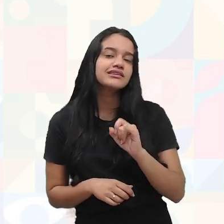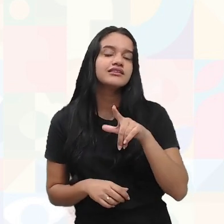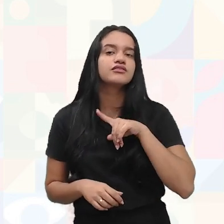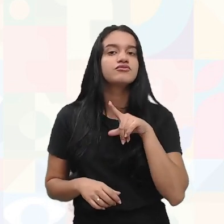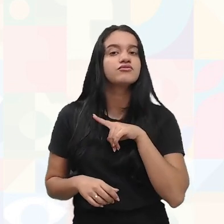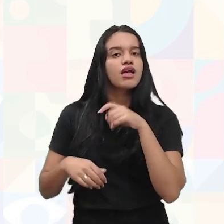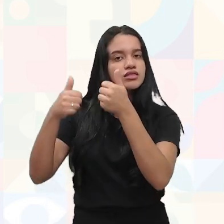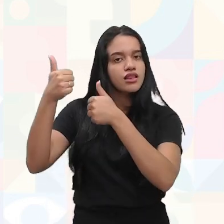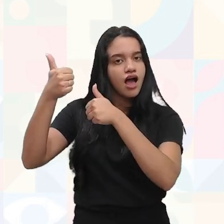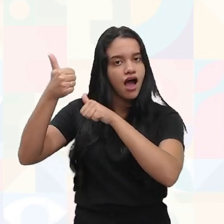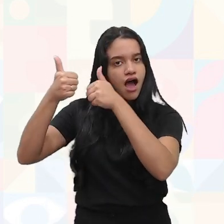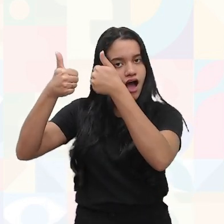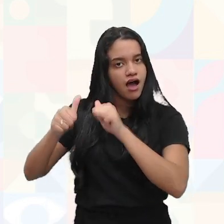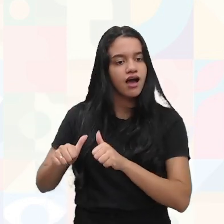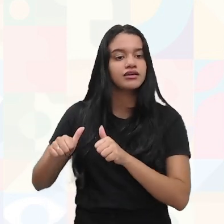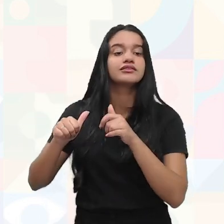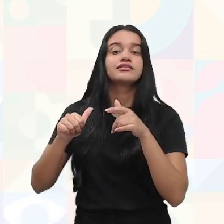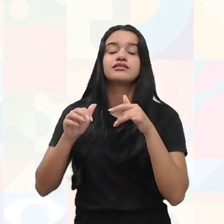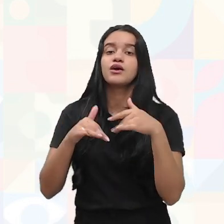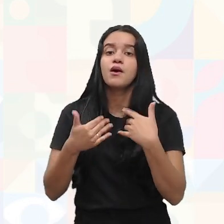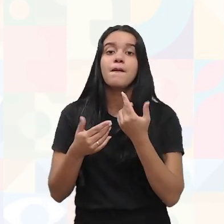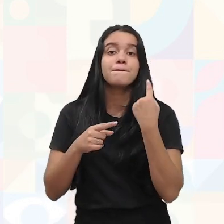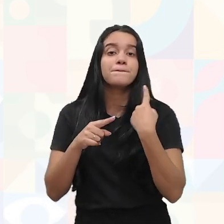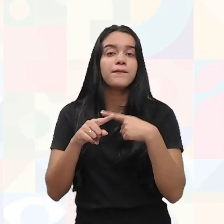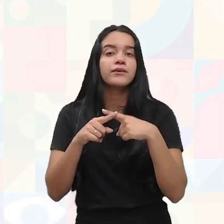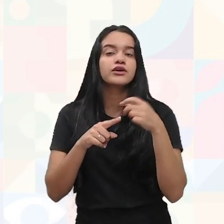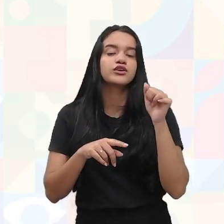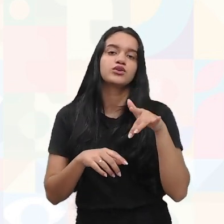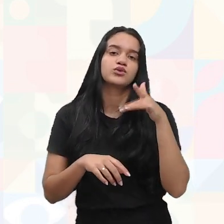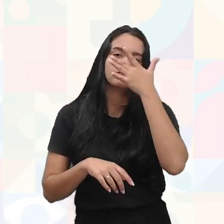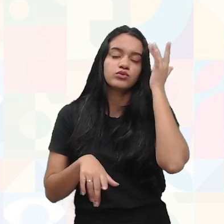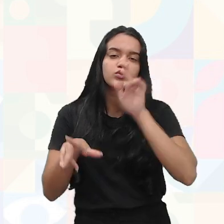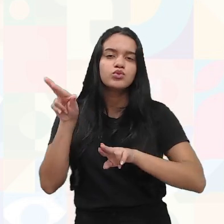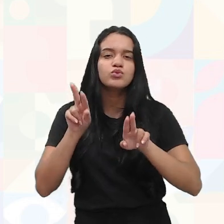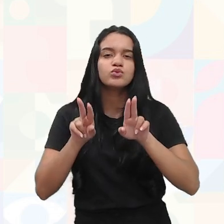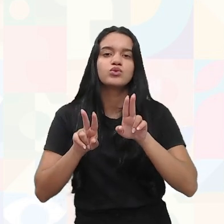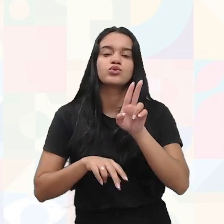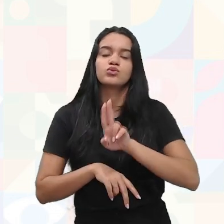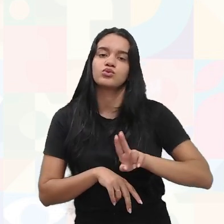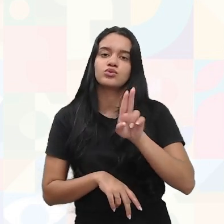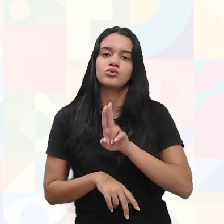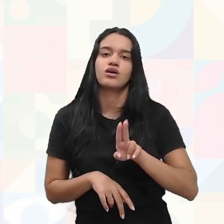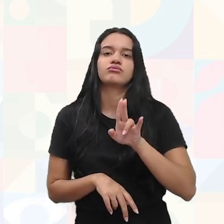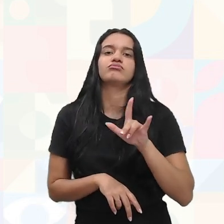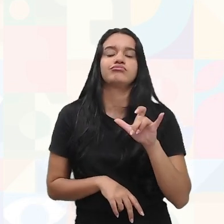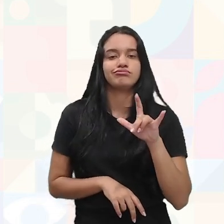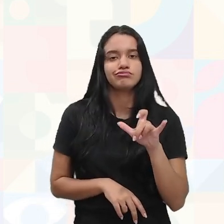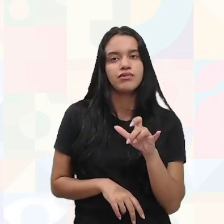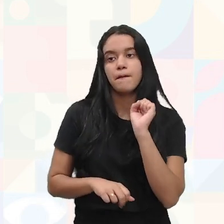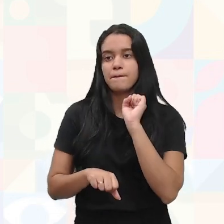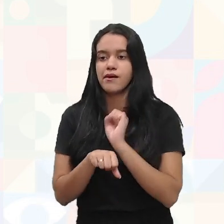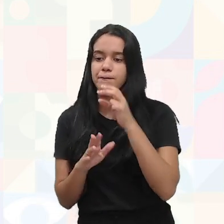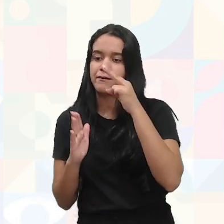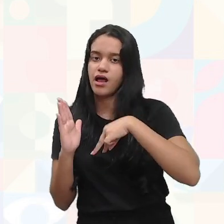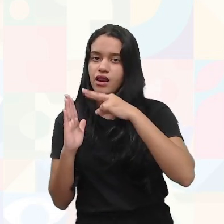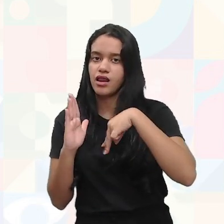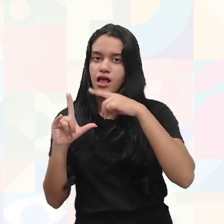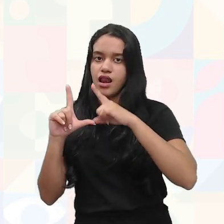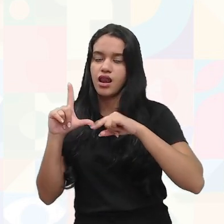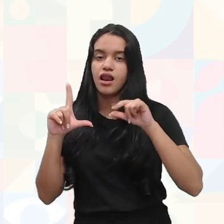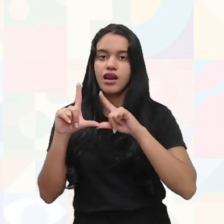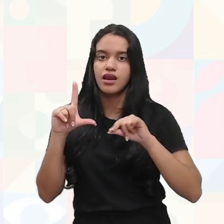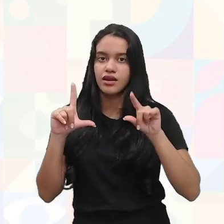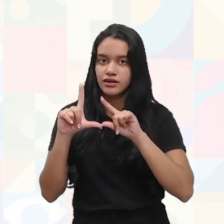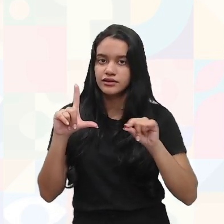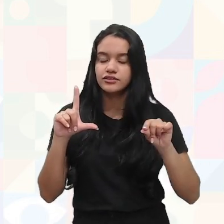arte, melhor ainda, porque os usuários do Instagram, eles são extremamente visuais. Dificilmente eles vão parar para ler a legenda, a não